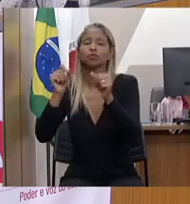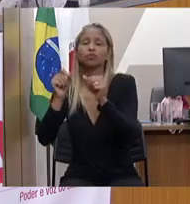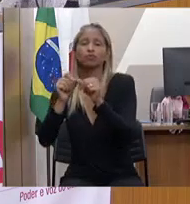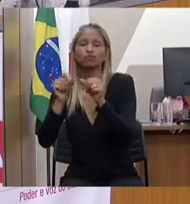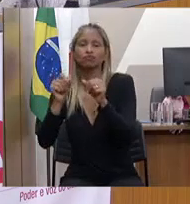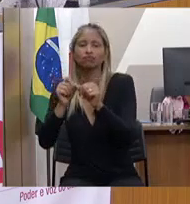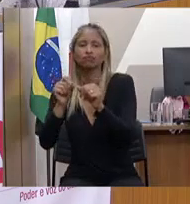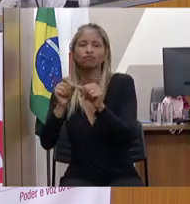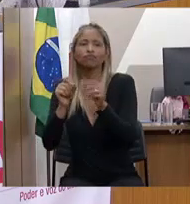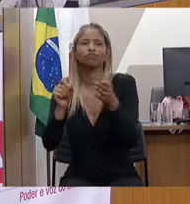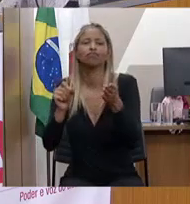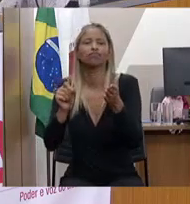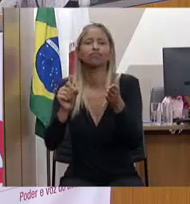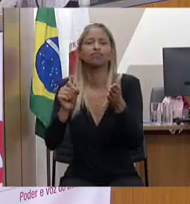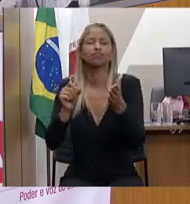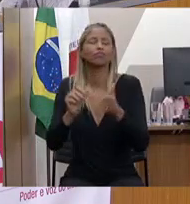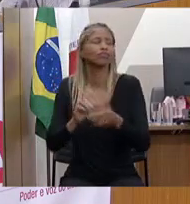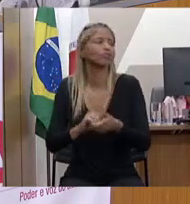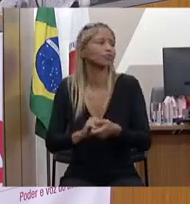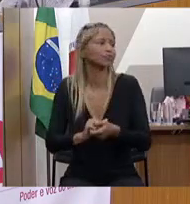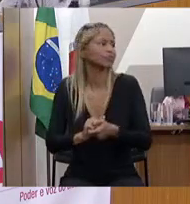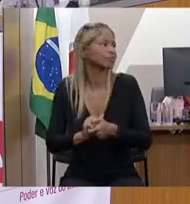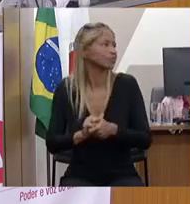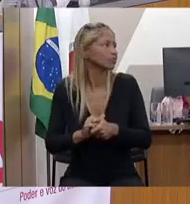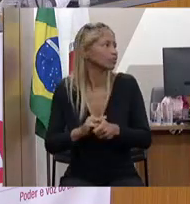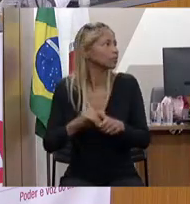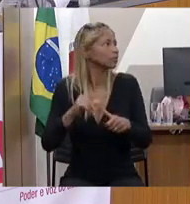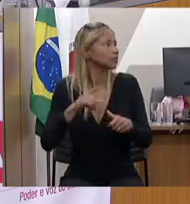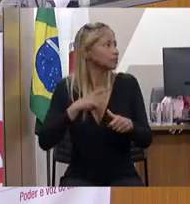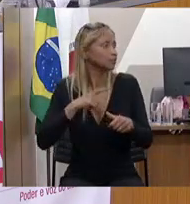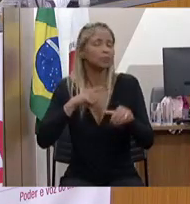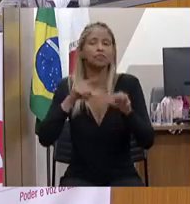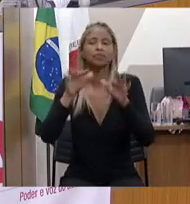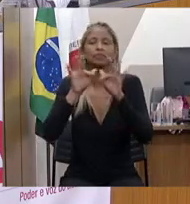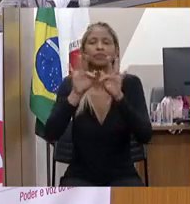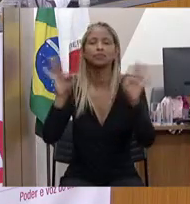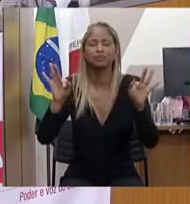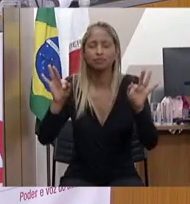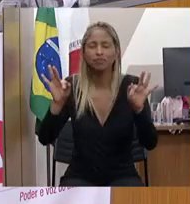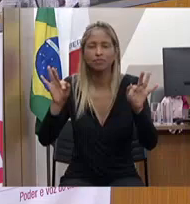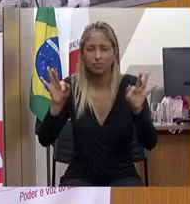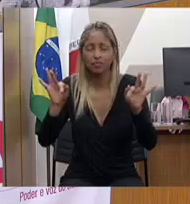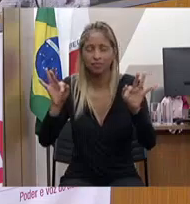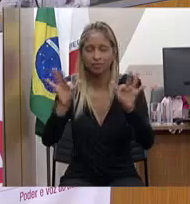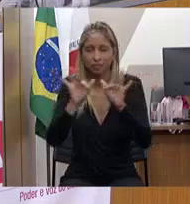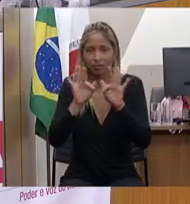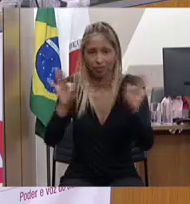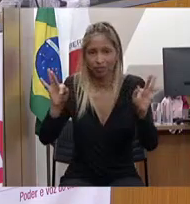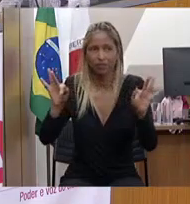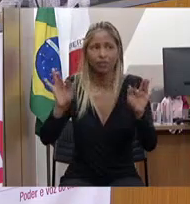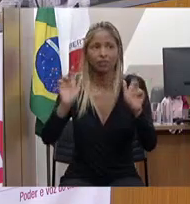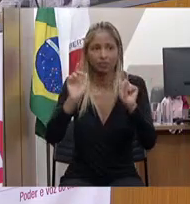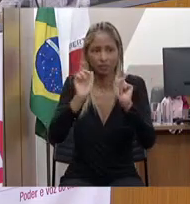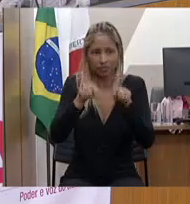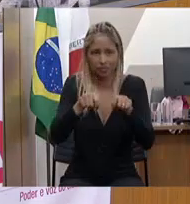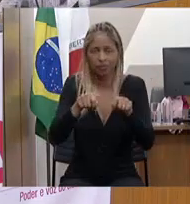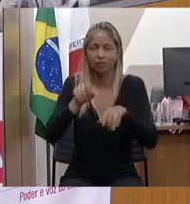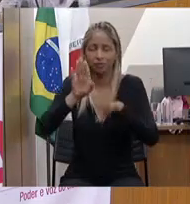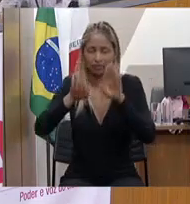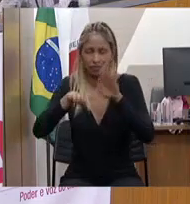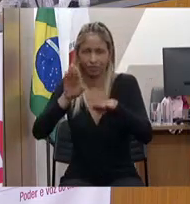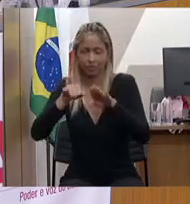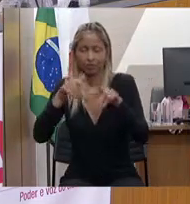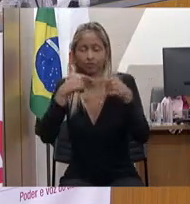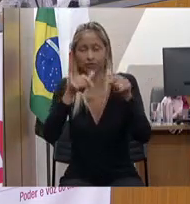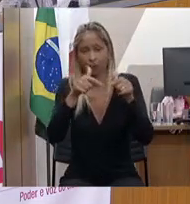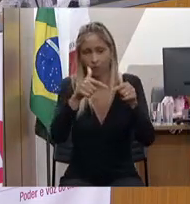Dimas reta a forma aplicá-los tem uma frase que o pessoal usa para gente aí é porque eu acho que são as condições que muitas vezes a gente